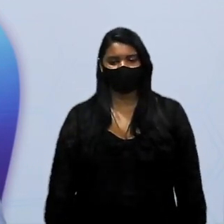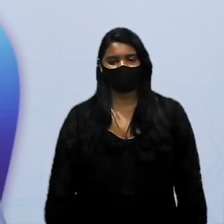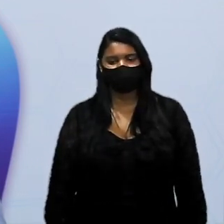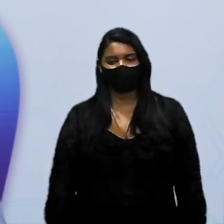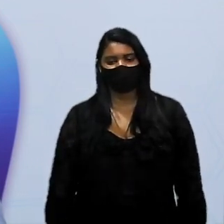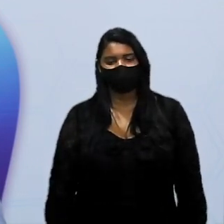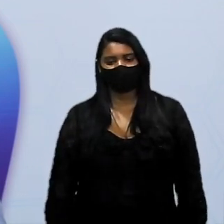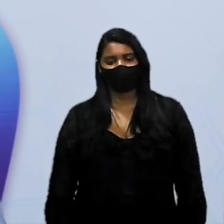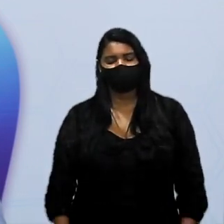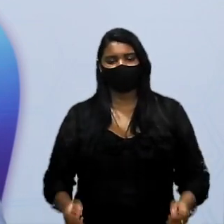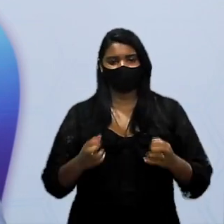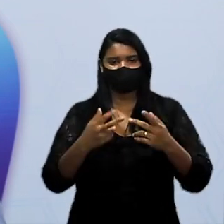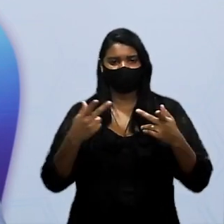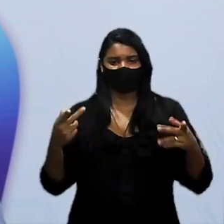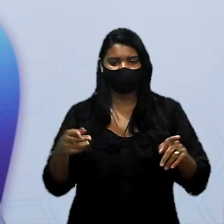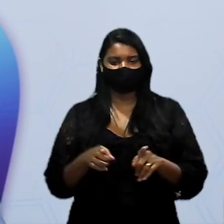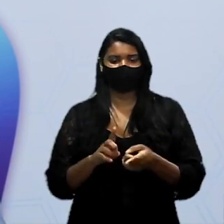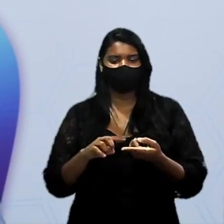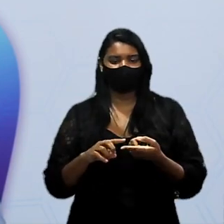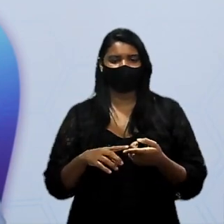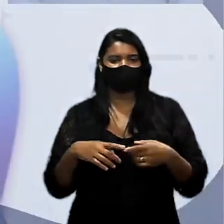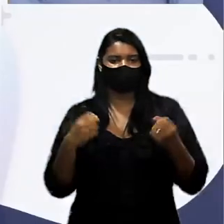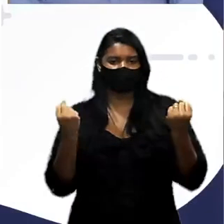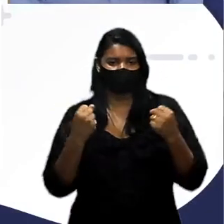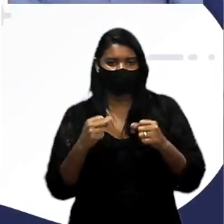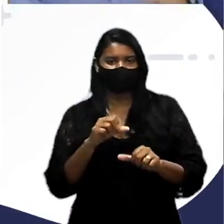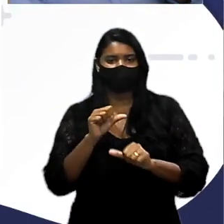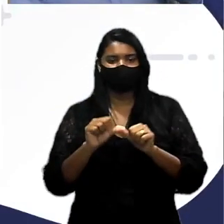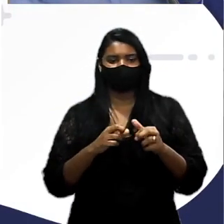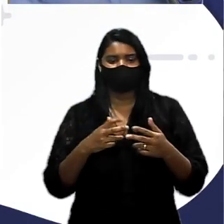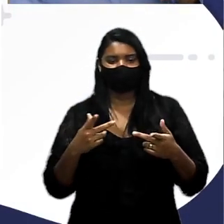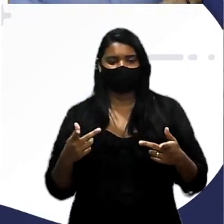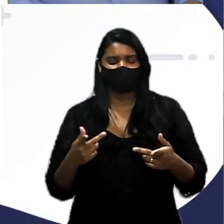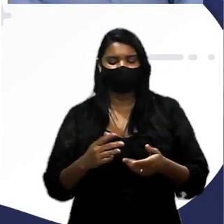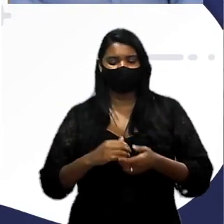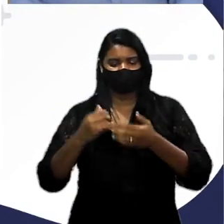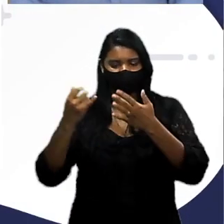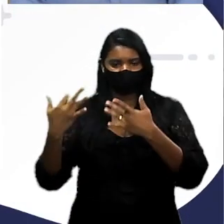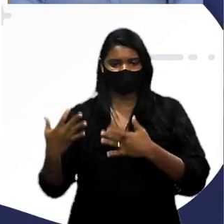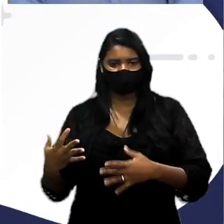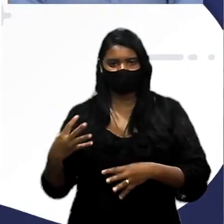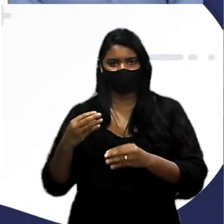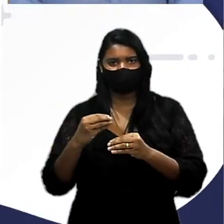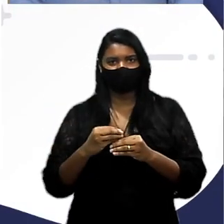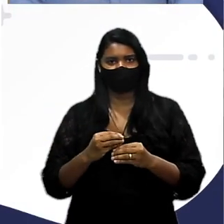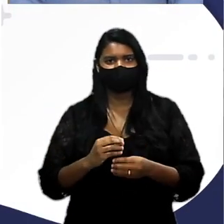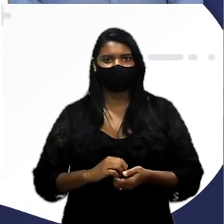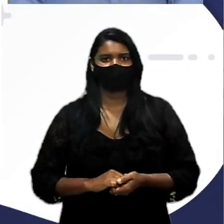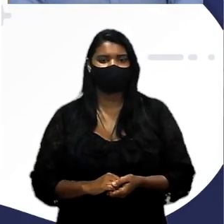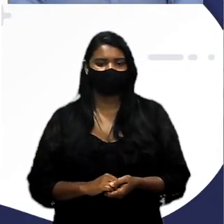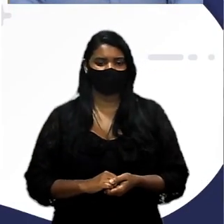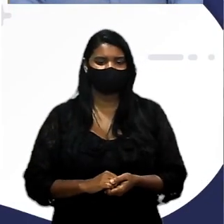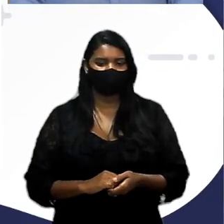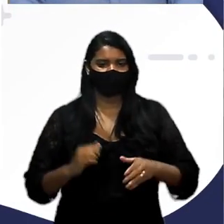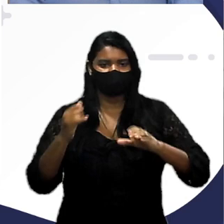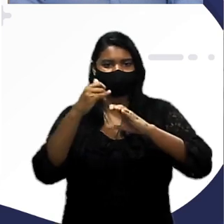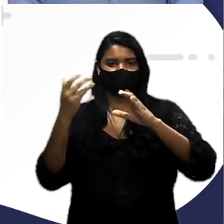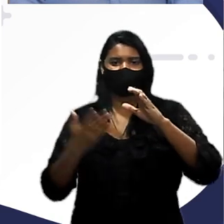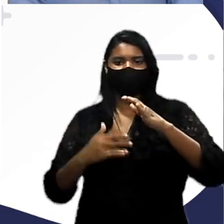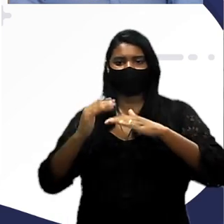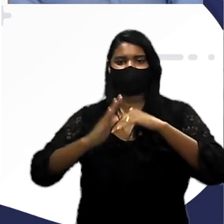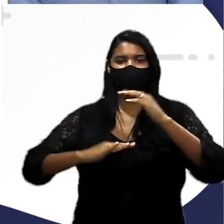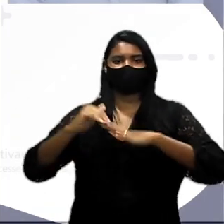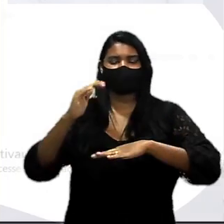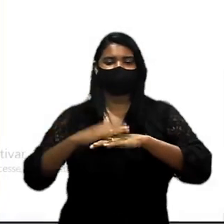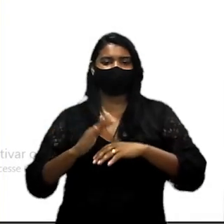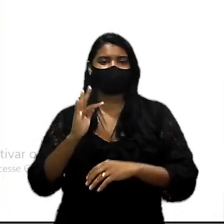Um outro aspecto, né, a necessidade de mudar, né? E aí a gente falou um pouco aí sobre essa figura do profissional do